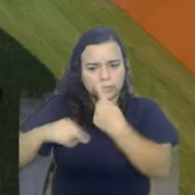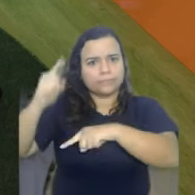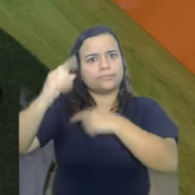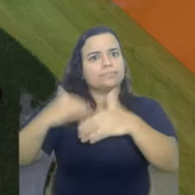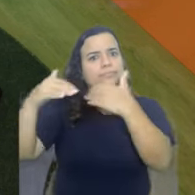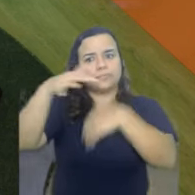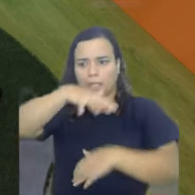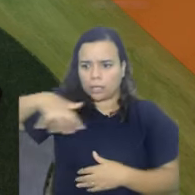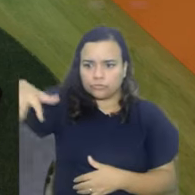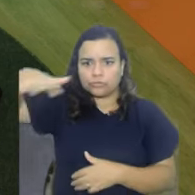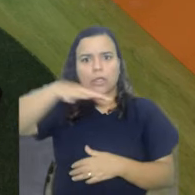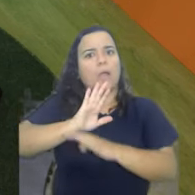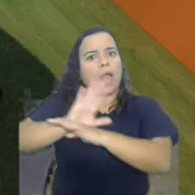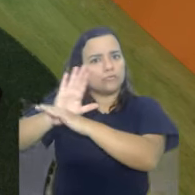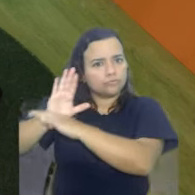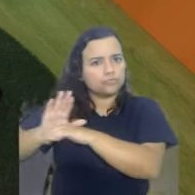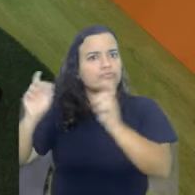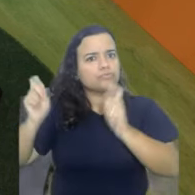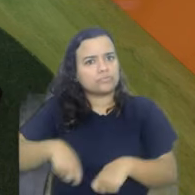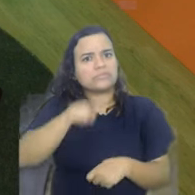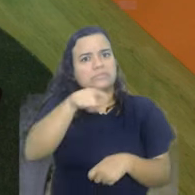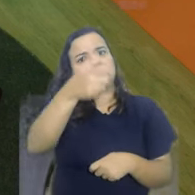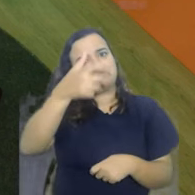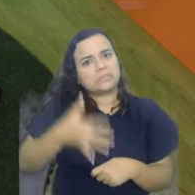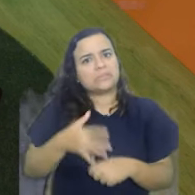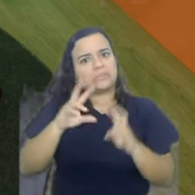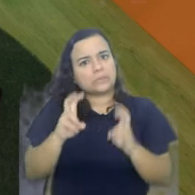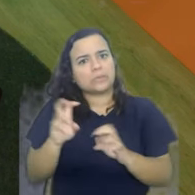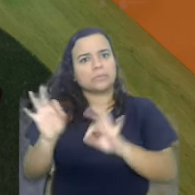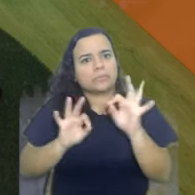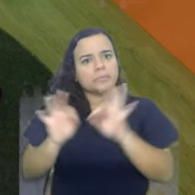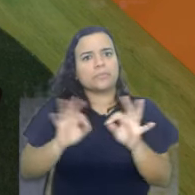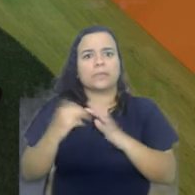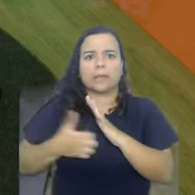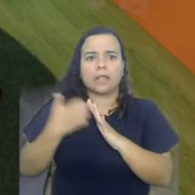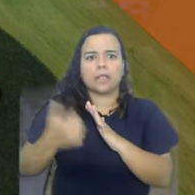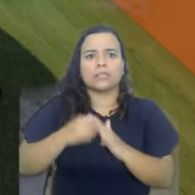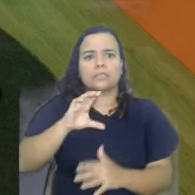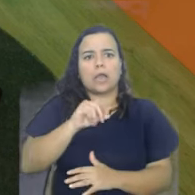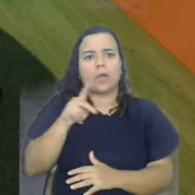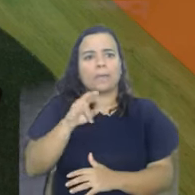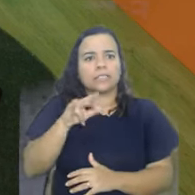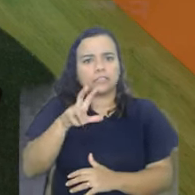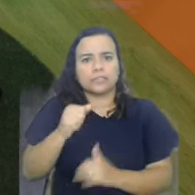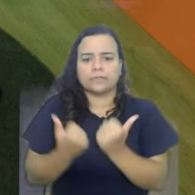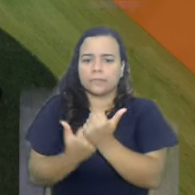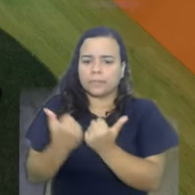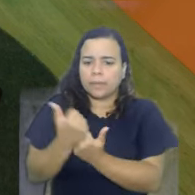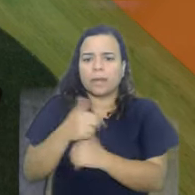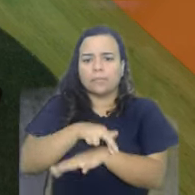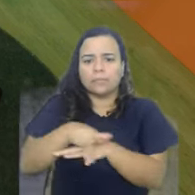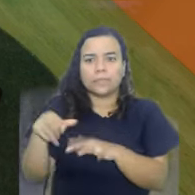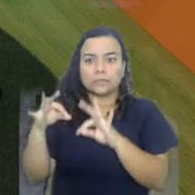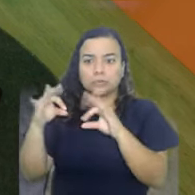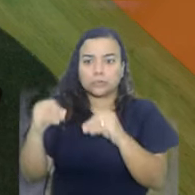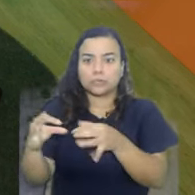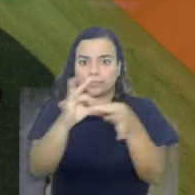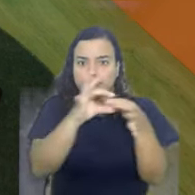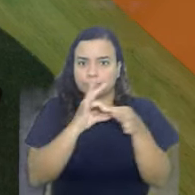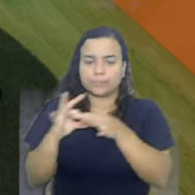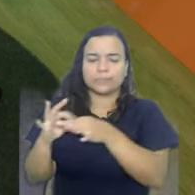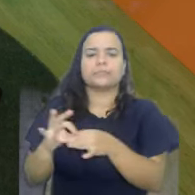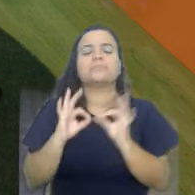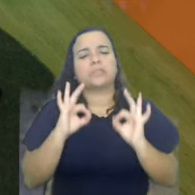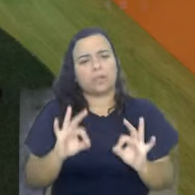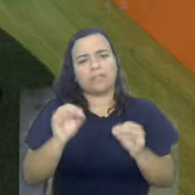região toda né quando você fala da cooperativa da instalação da cooperativa E de tudo que pode ser estar em torno dela né Acho que confirma